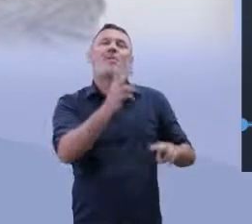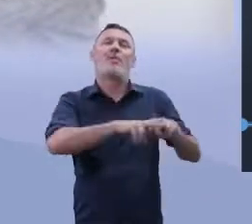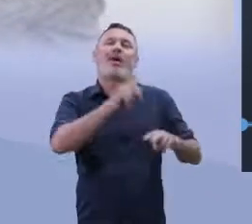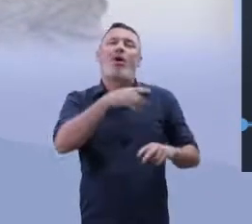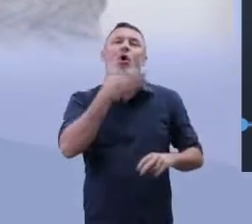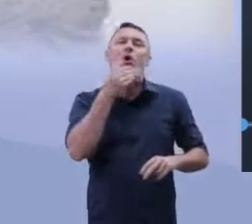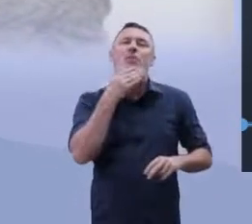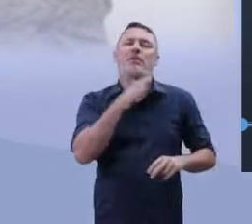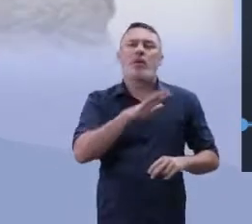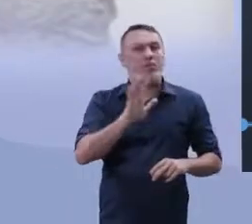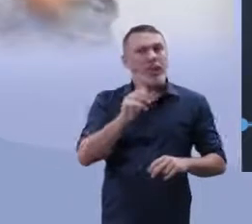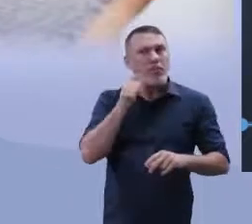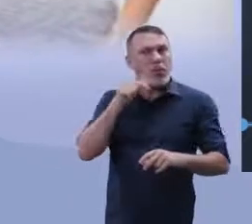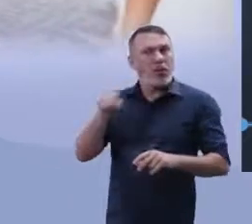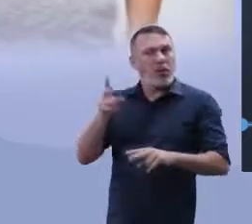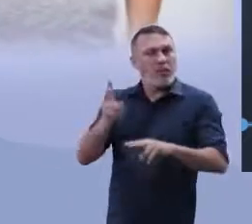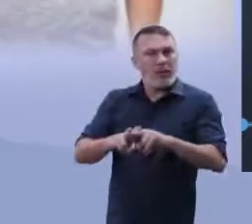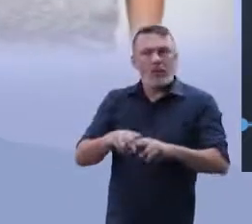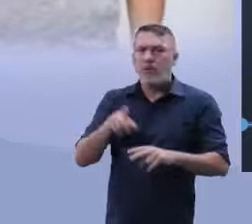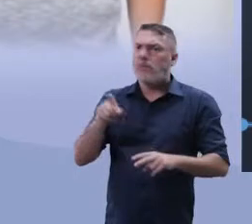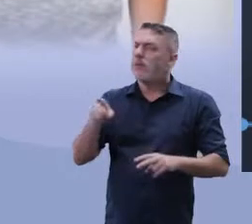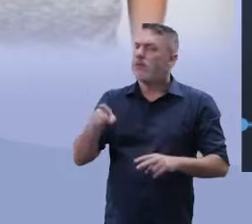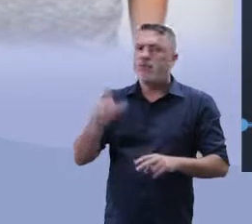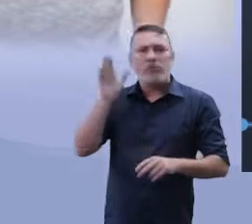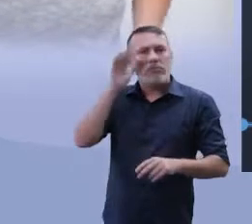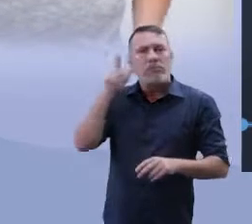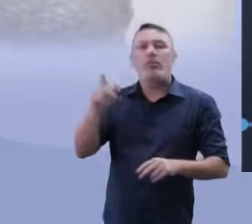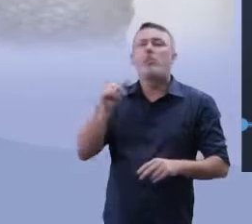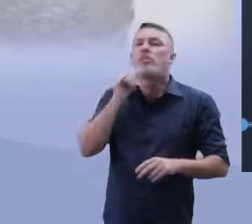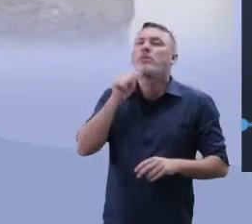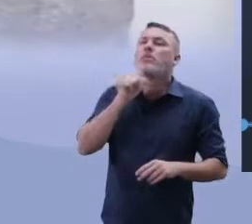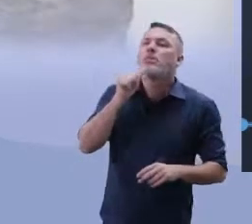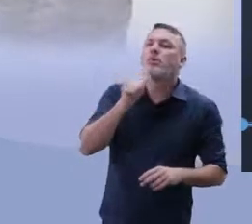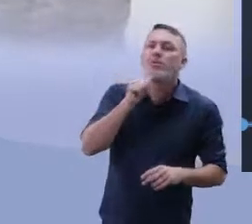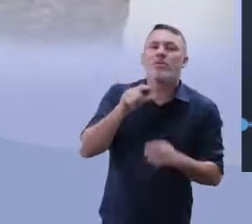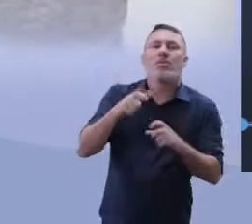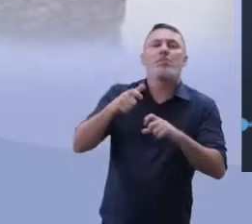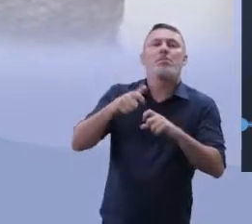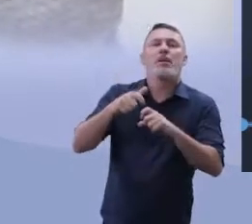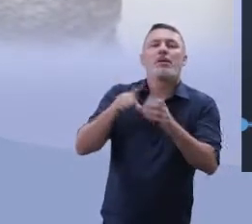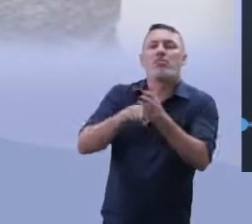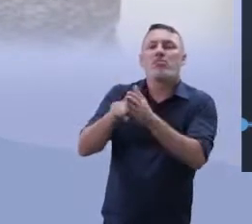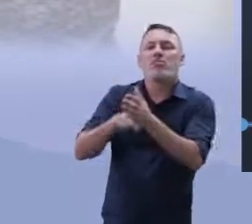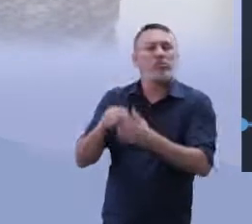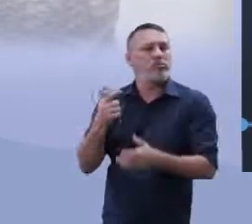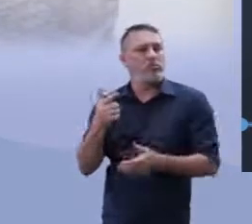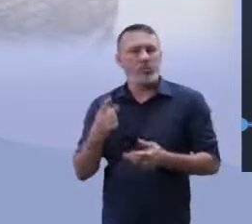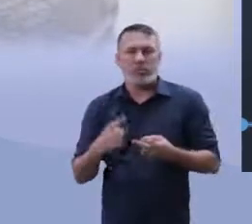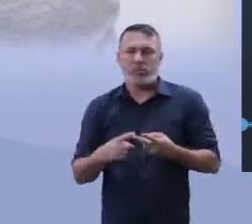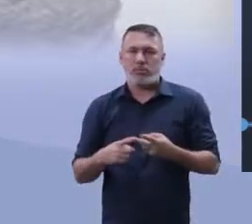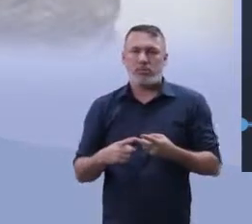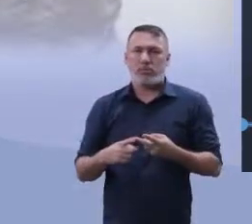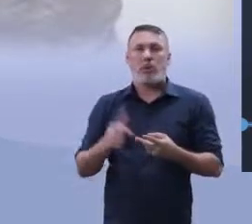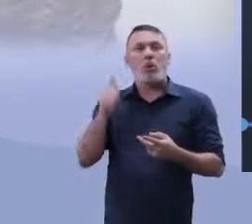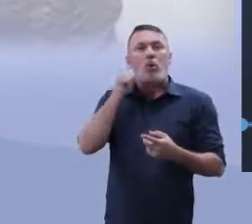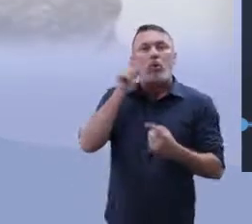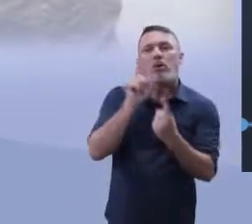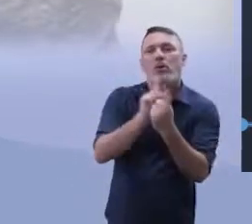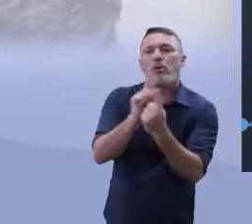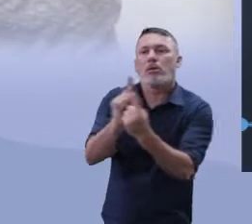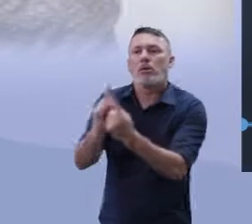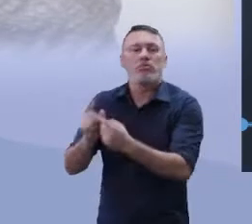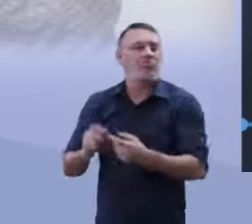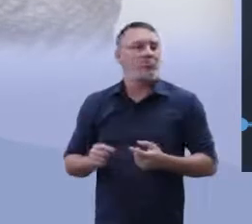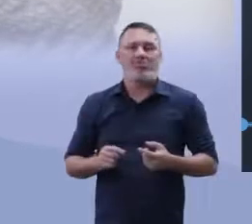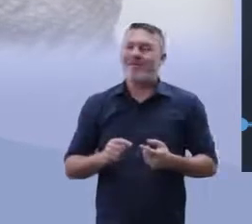olhar masculino, os homens, mas as mulheres elas não vão ter acompanhamento ginecologista, elas não vão ter acompanhamento que uma mulher, que o